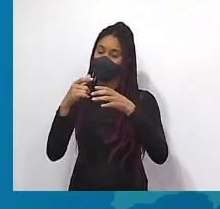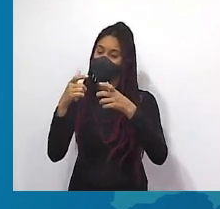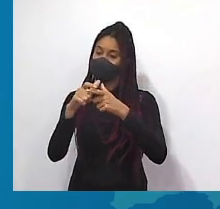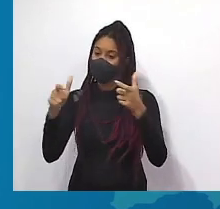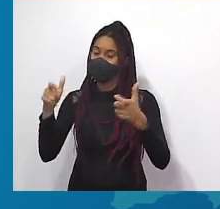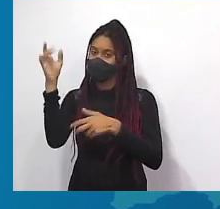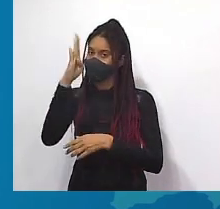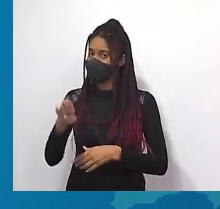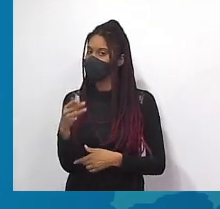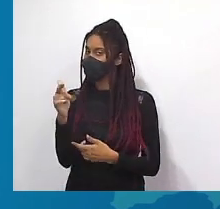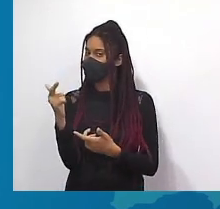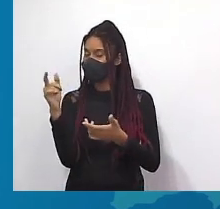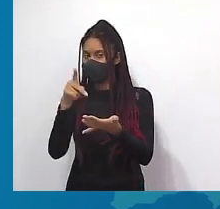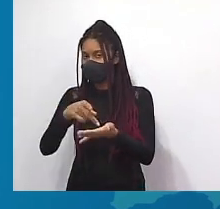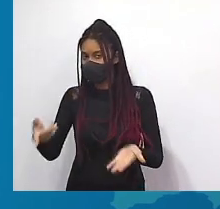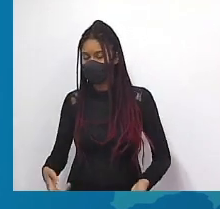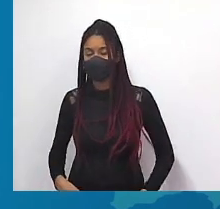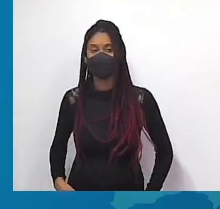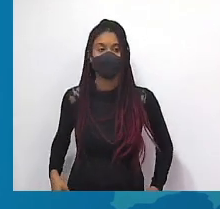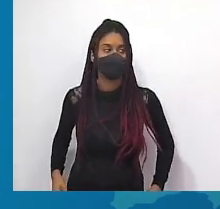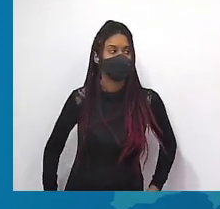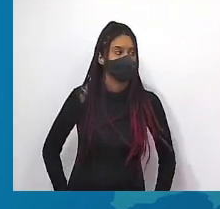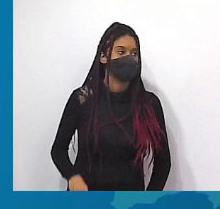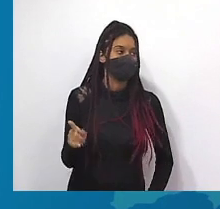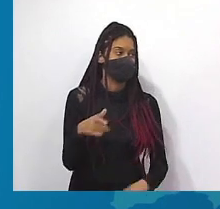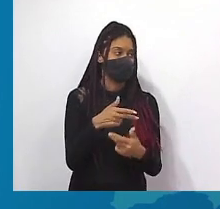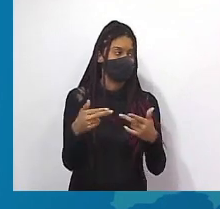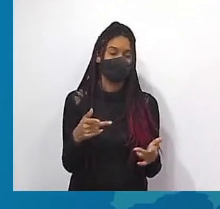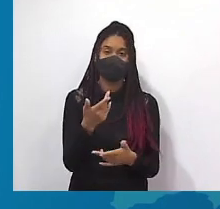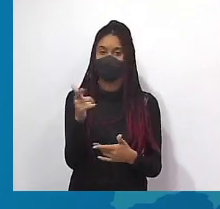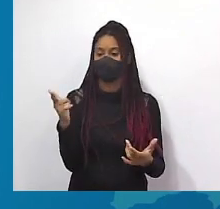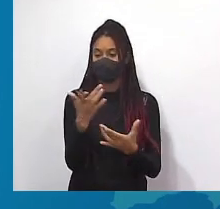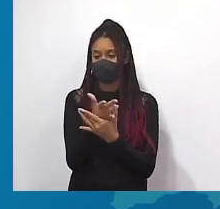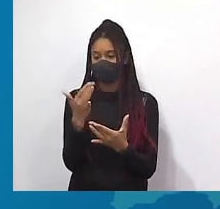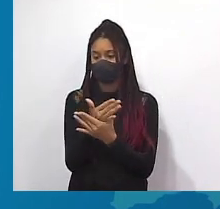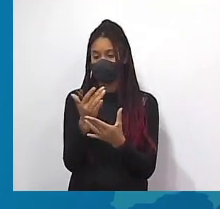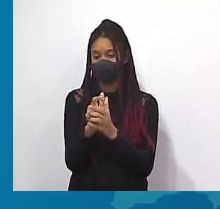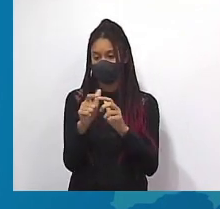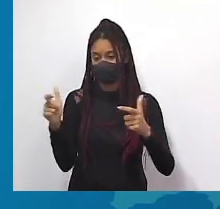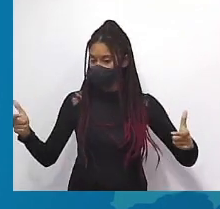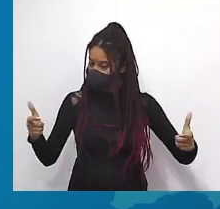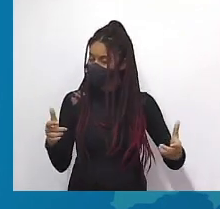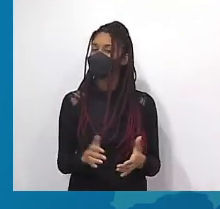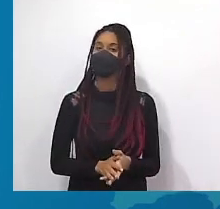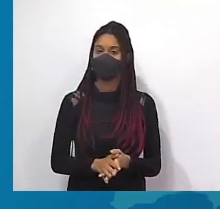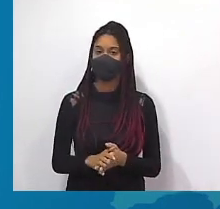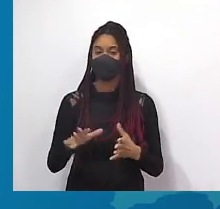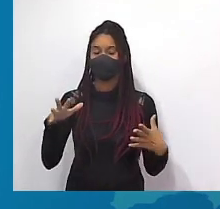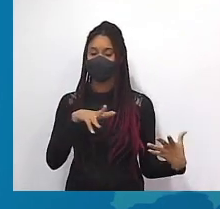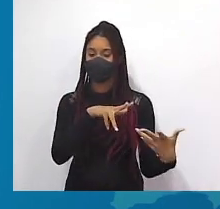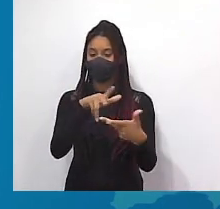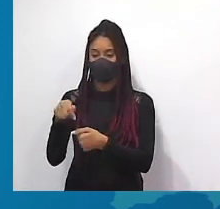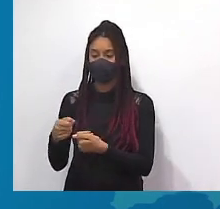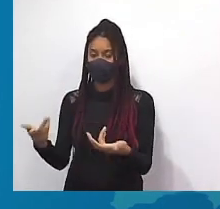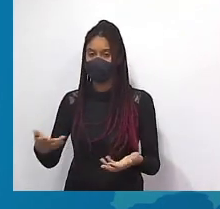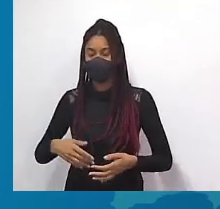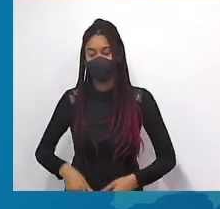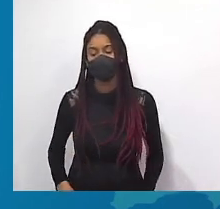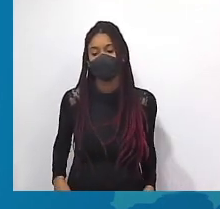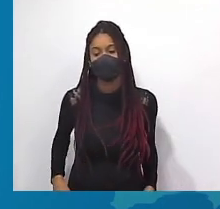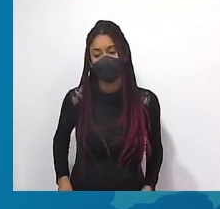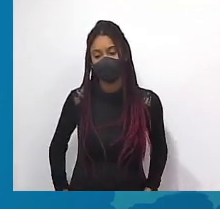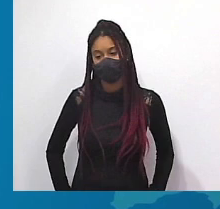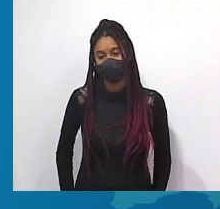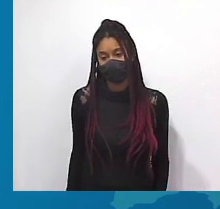esta realidade. É uma realidade ainda de cidades grandes, né, espalhadas pelo mundo.